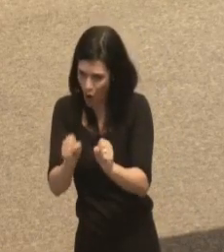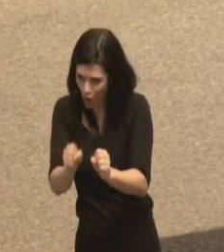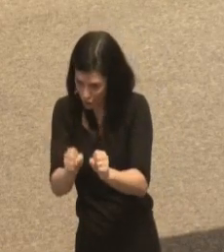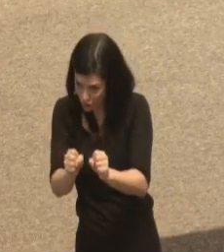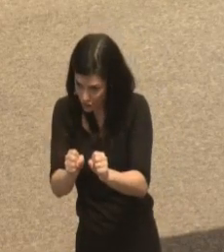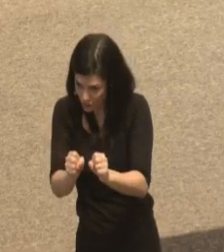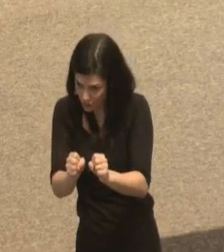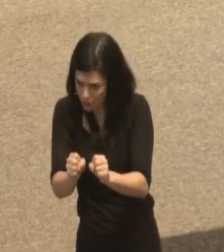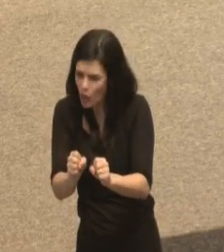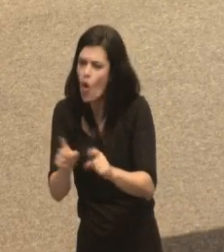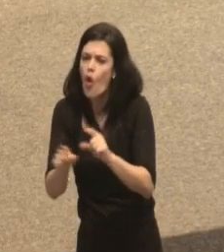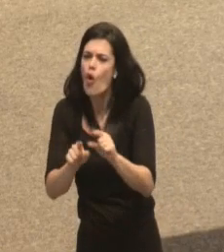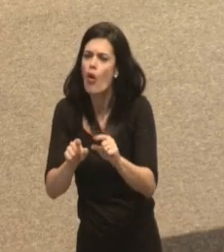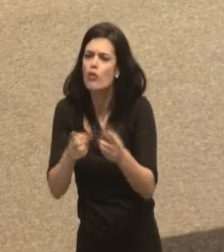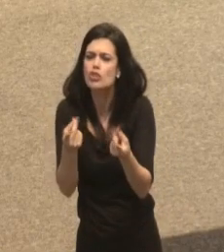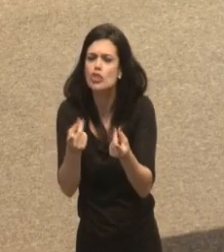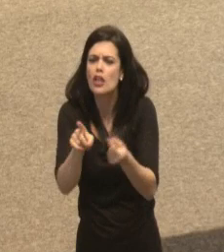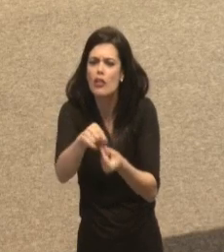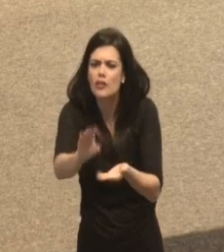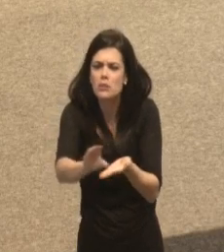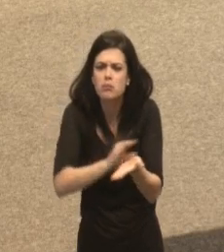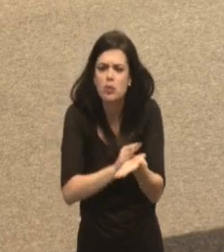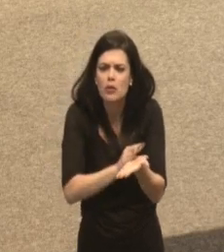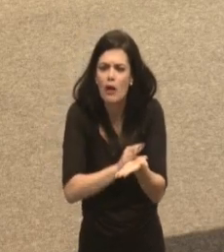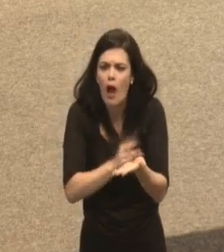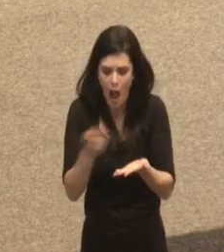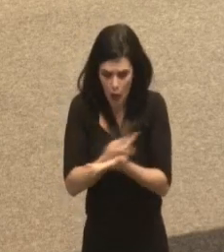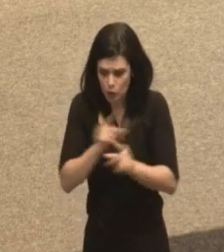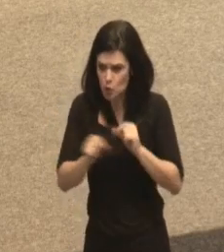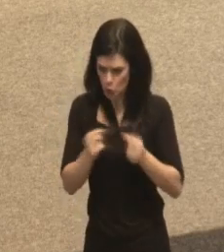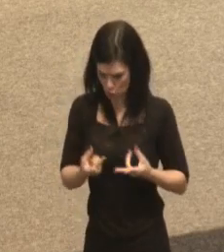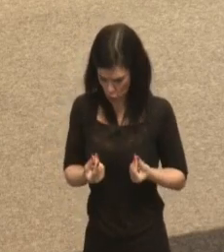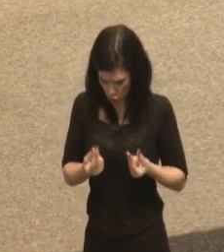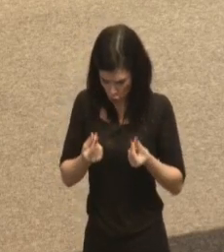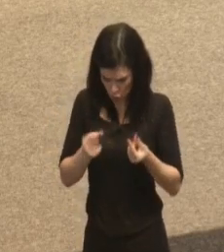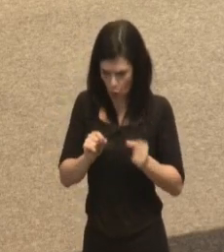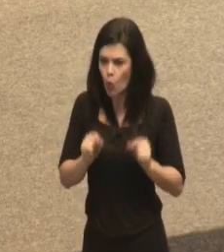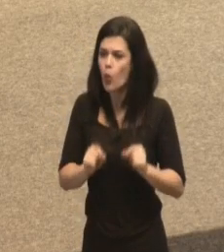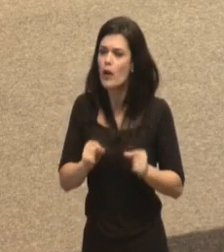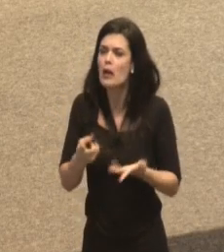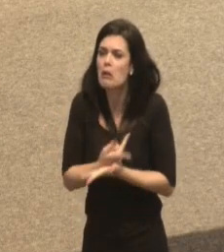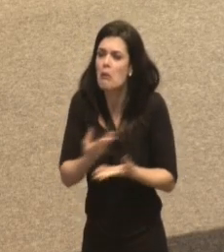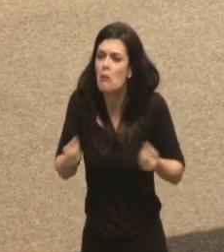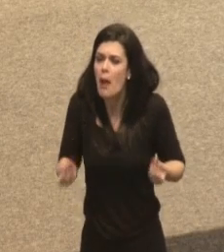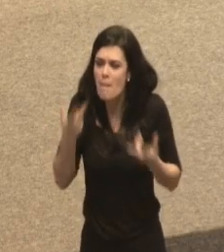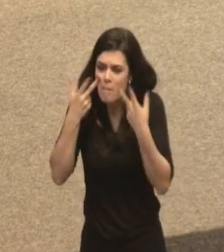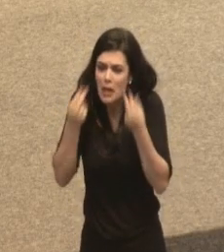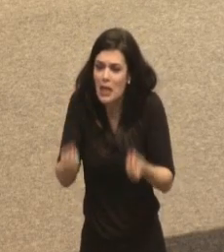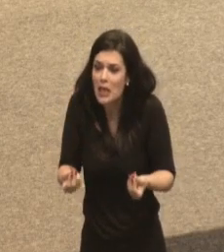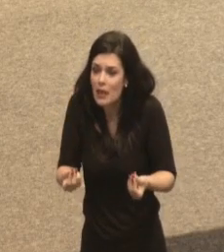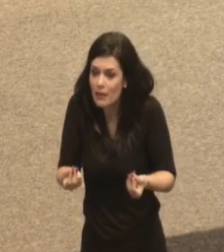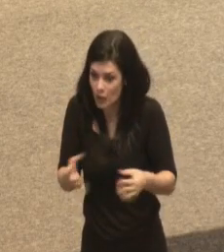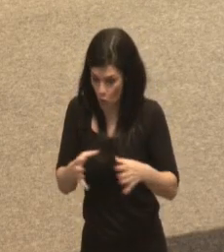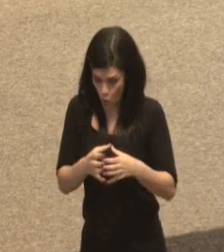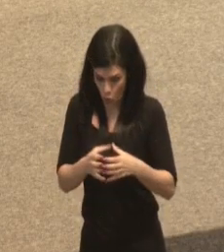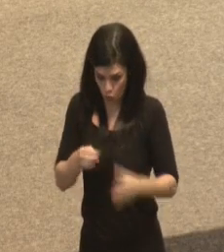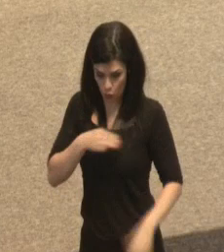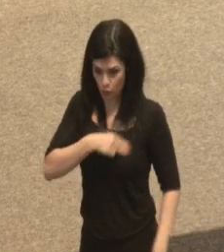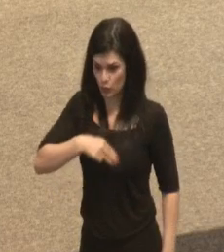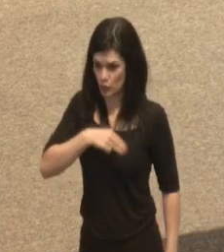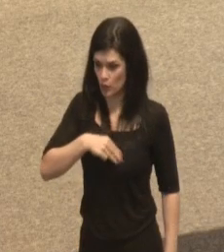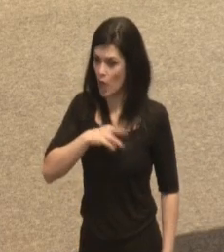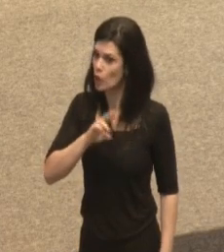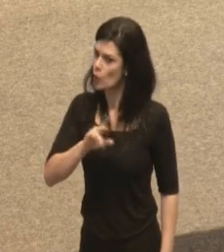nessa campanha, o que vai acontecer com a sua oferta? Com essa oferta que você está entregando ao Senhor, a obra missionária, ela não é feita